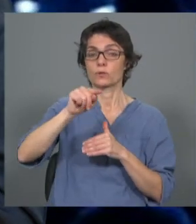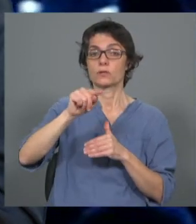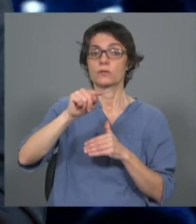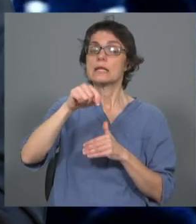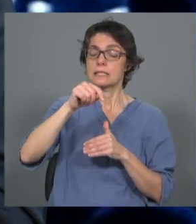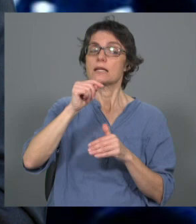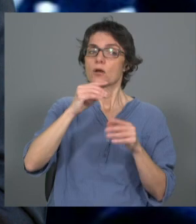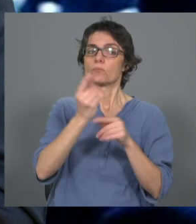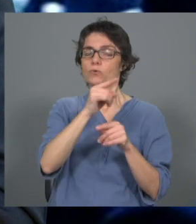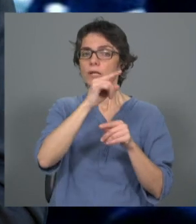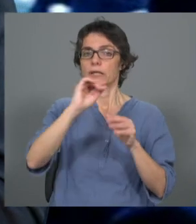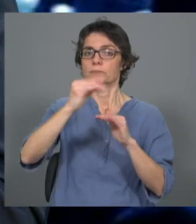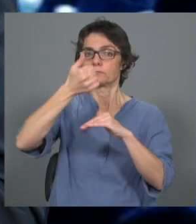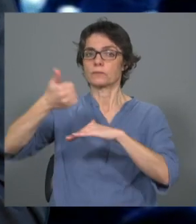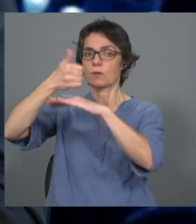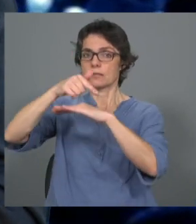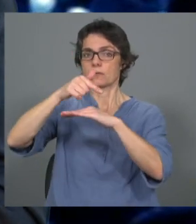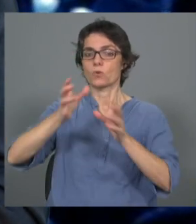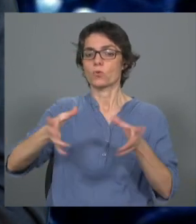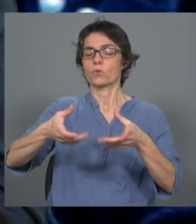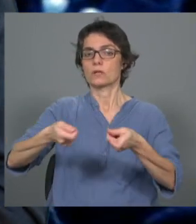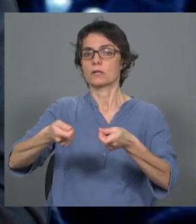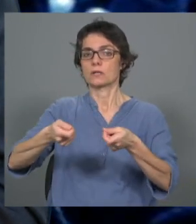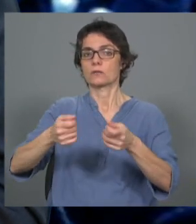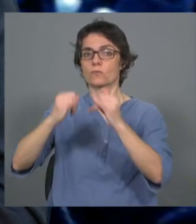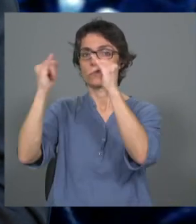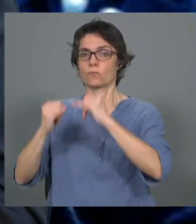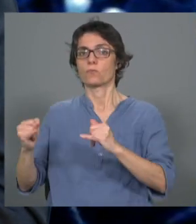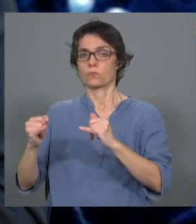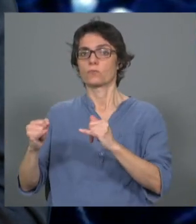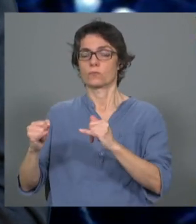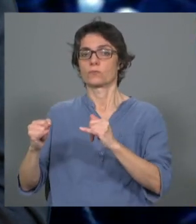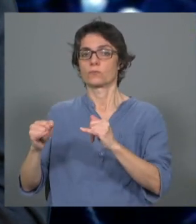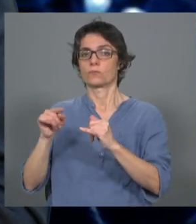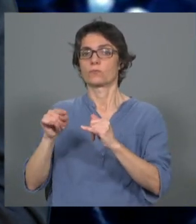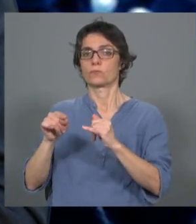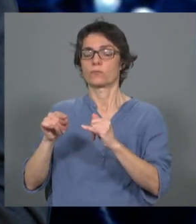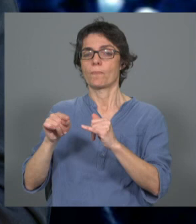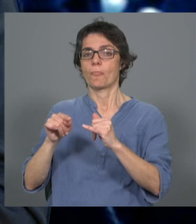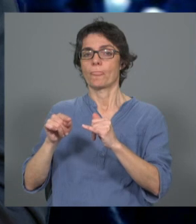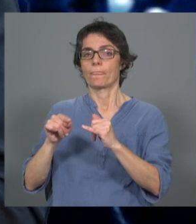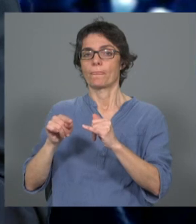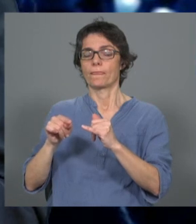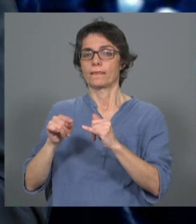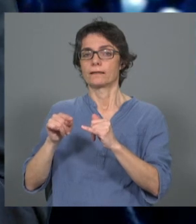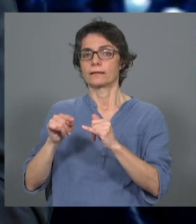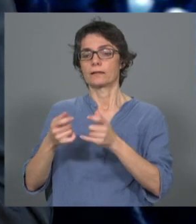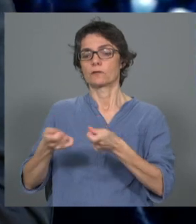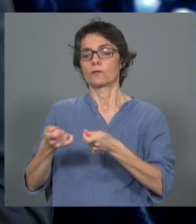CIM, os Centros Internacionais Ministrantes, que é o organismo internacional que